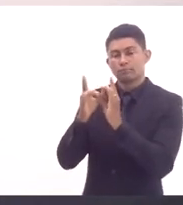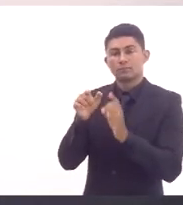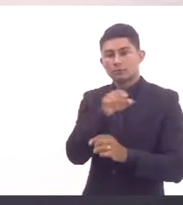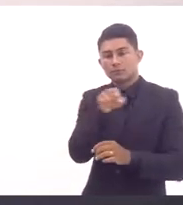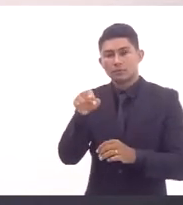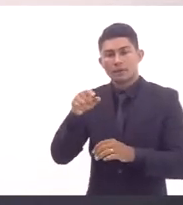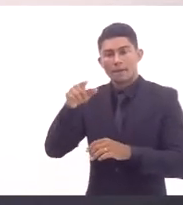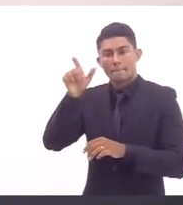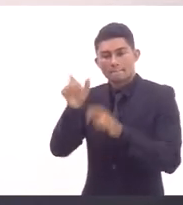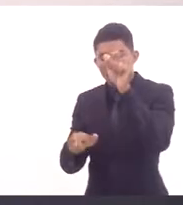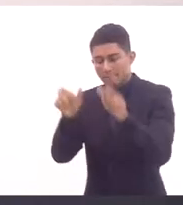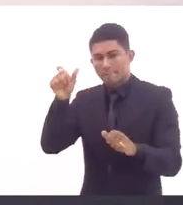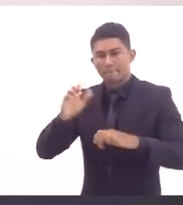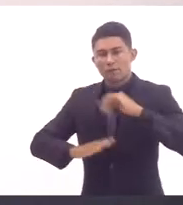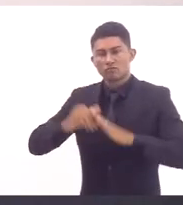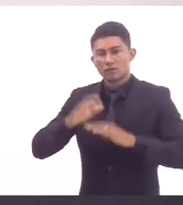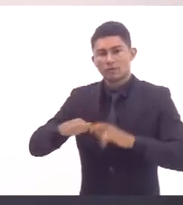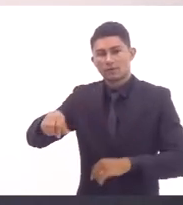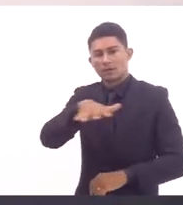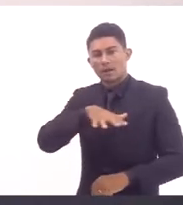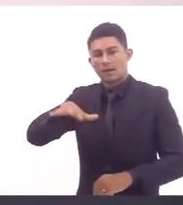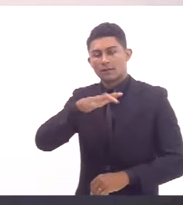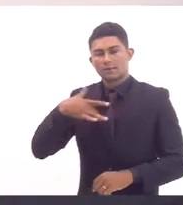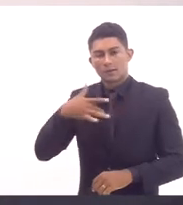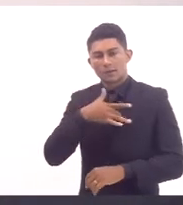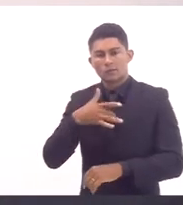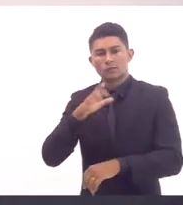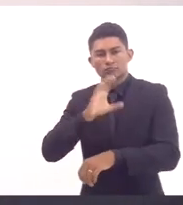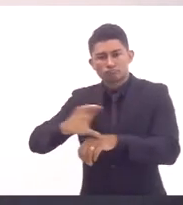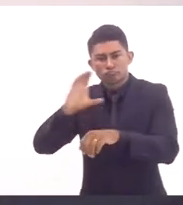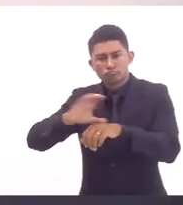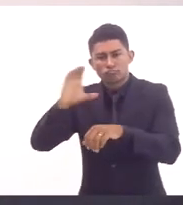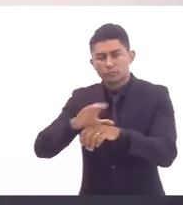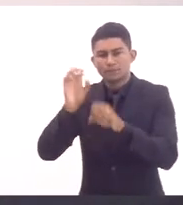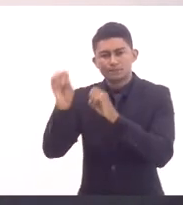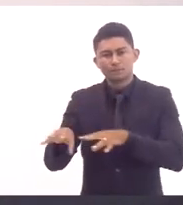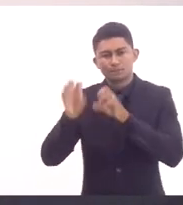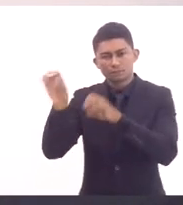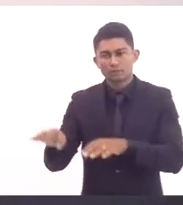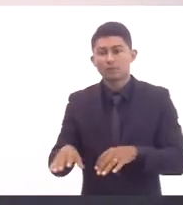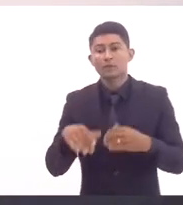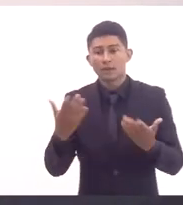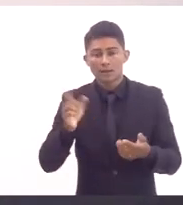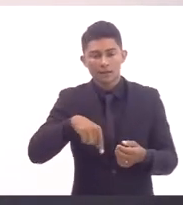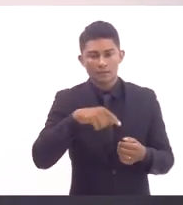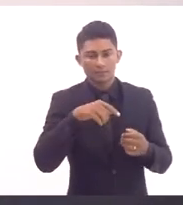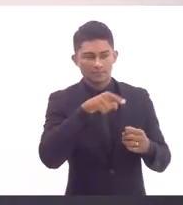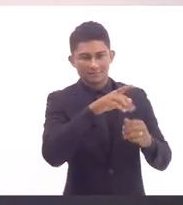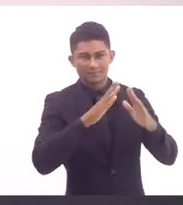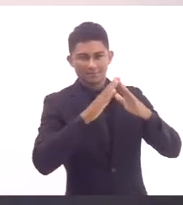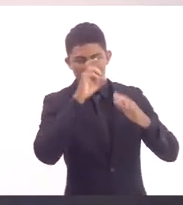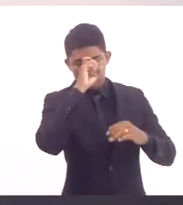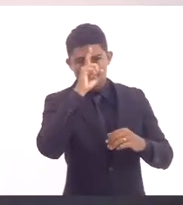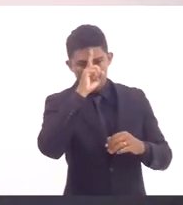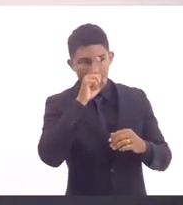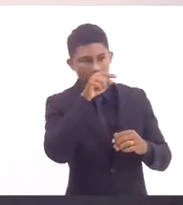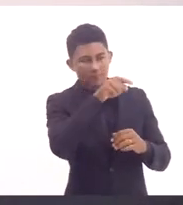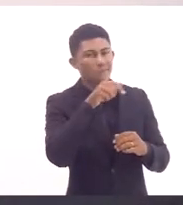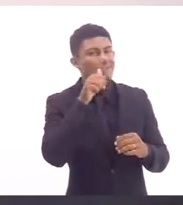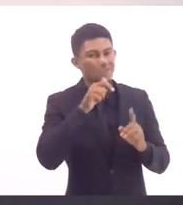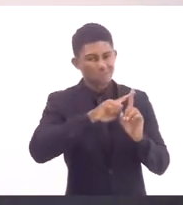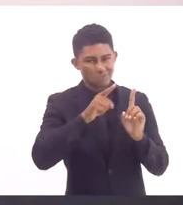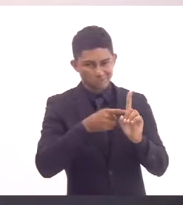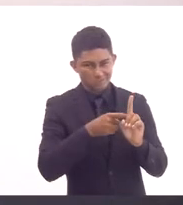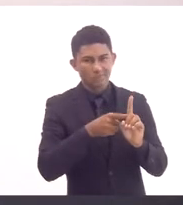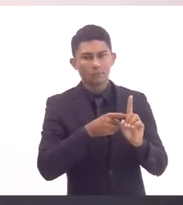profissionais de saúde em um contexto de algumas maternidades estaduais e vamos desenvolver para